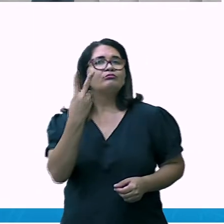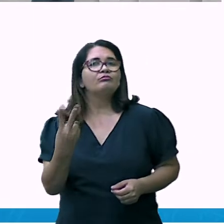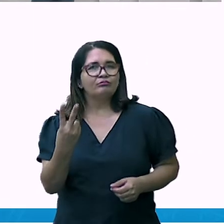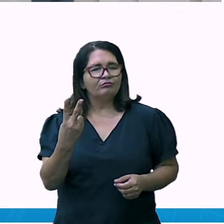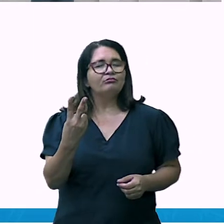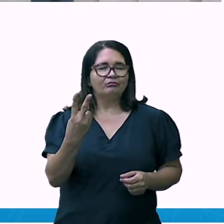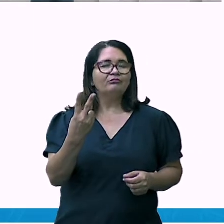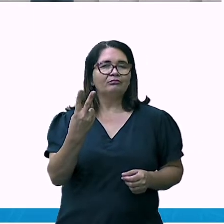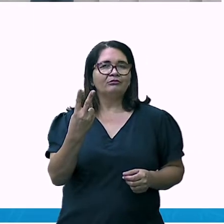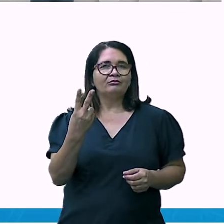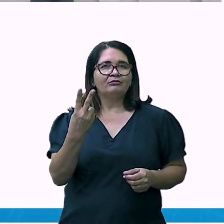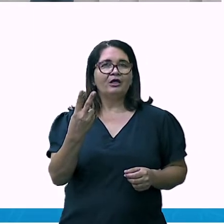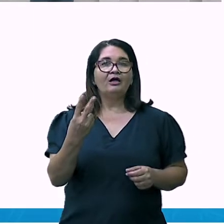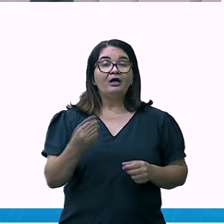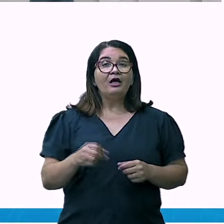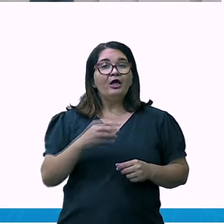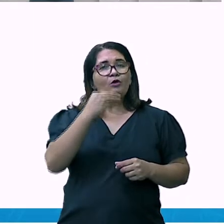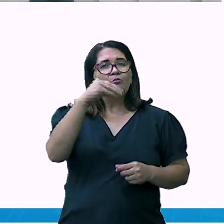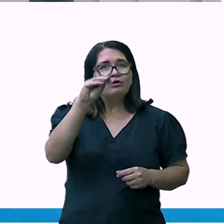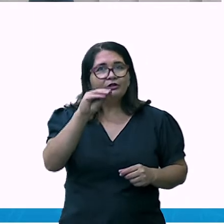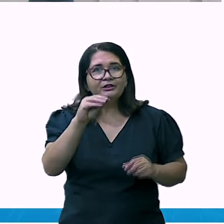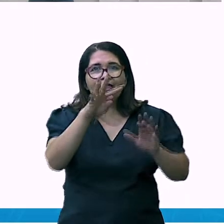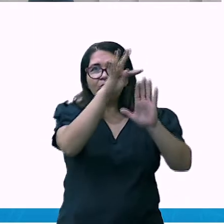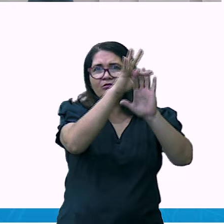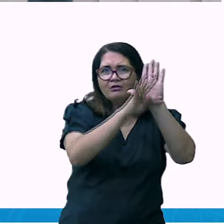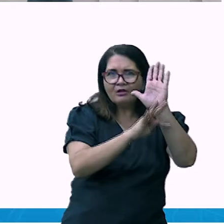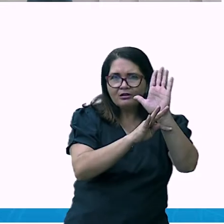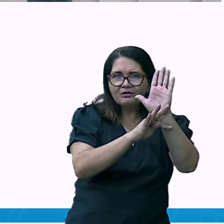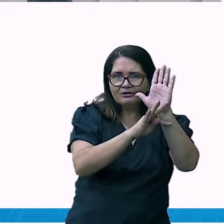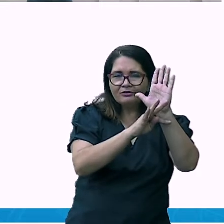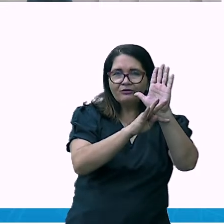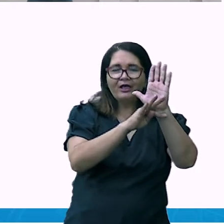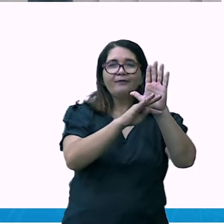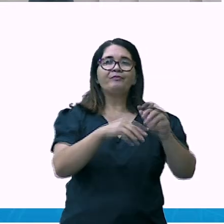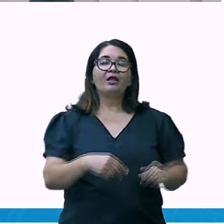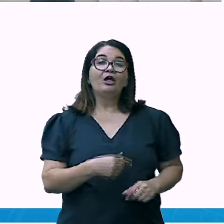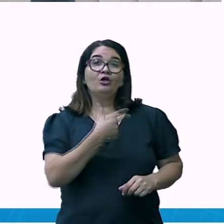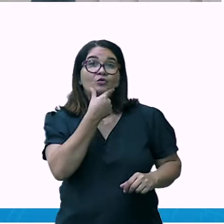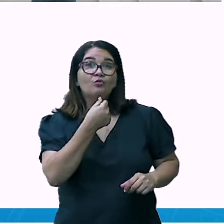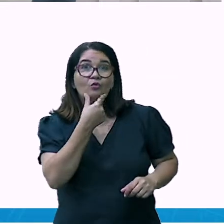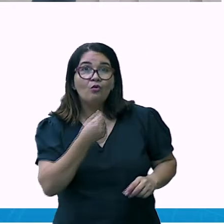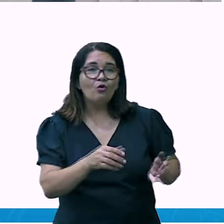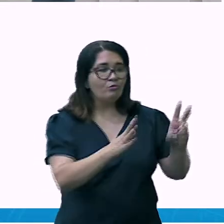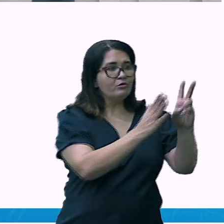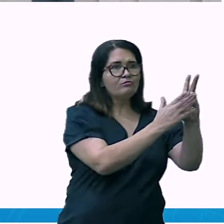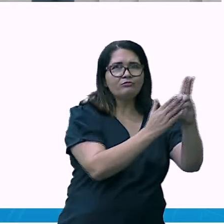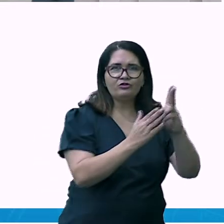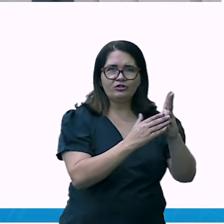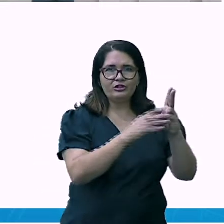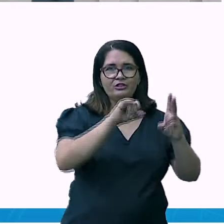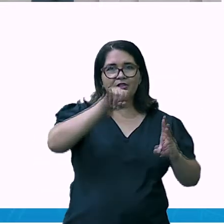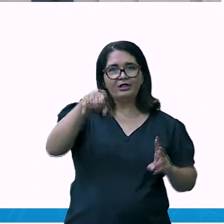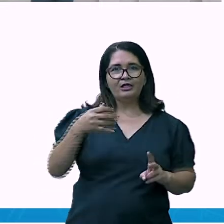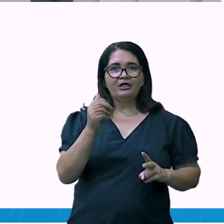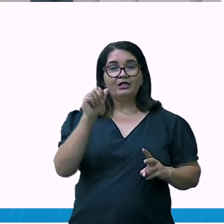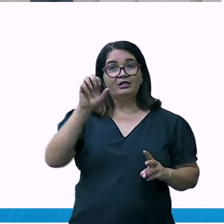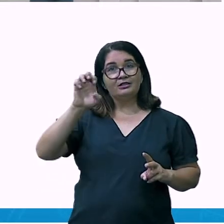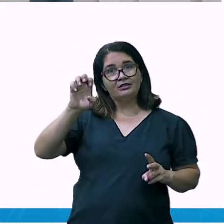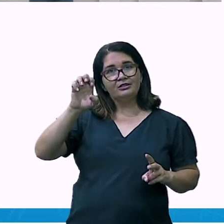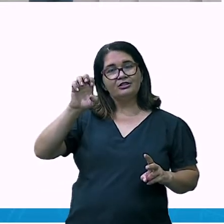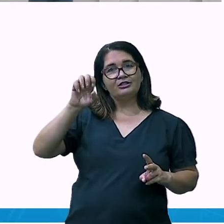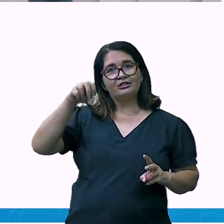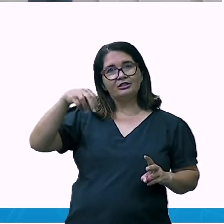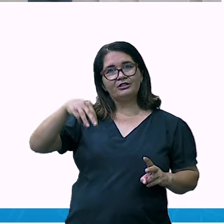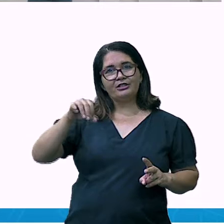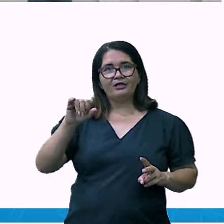2, eu pedi que vocês lessem o relato do indígena Geme Kayabe e